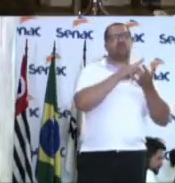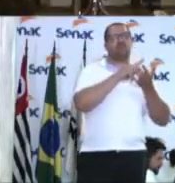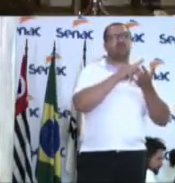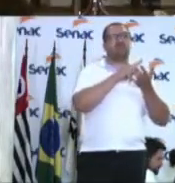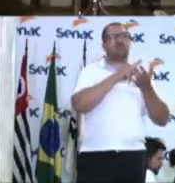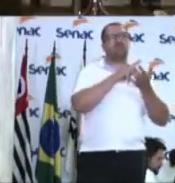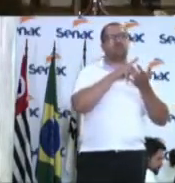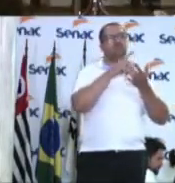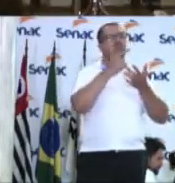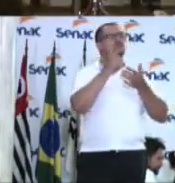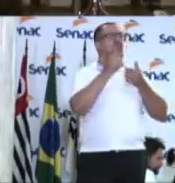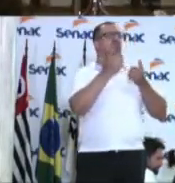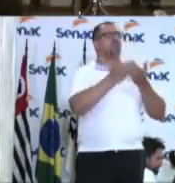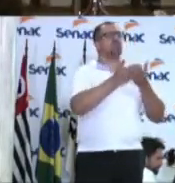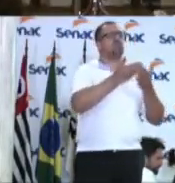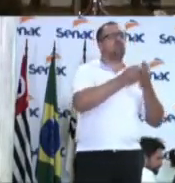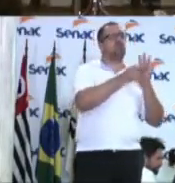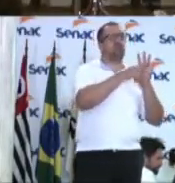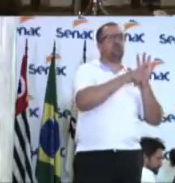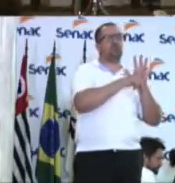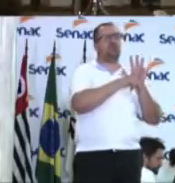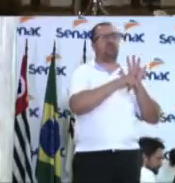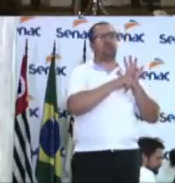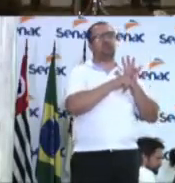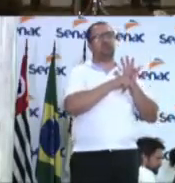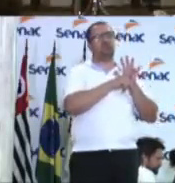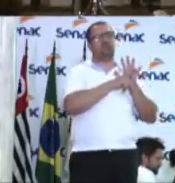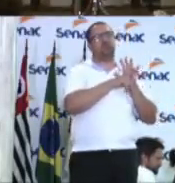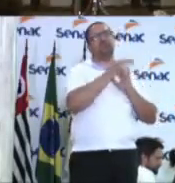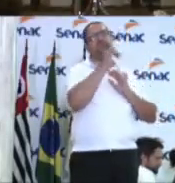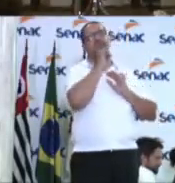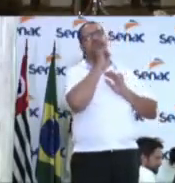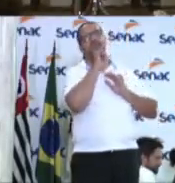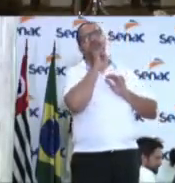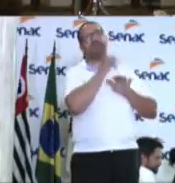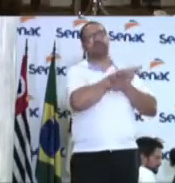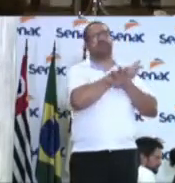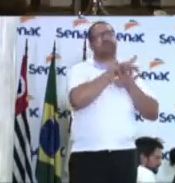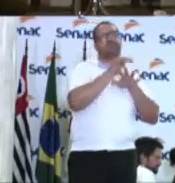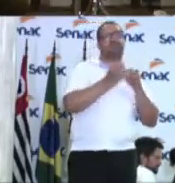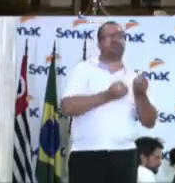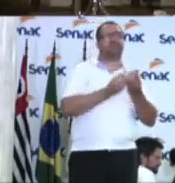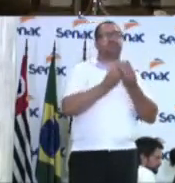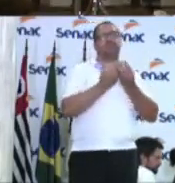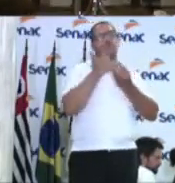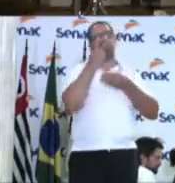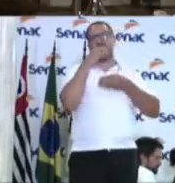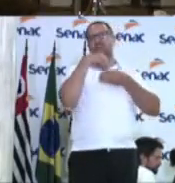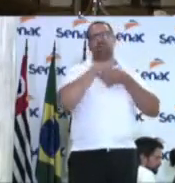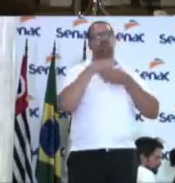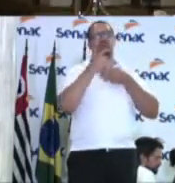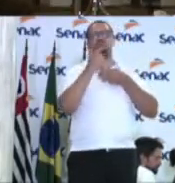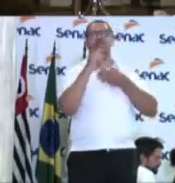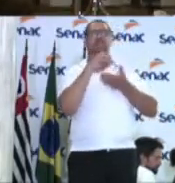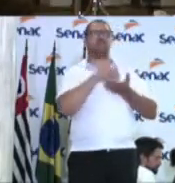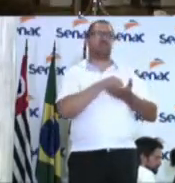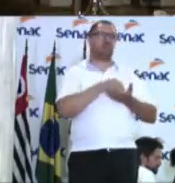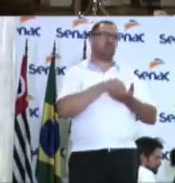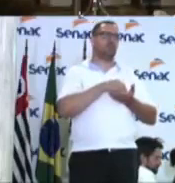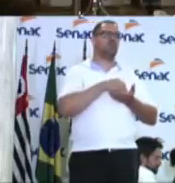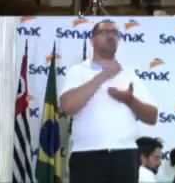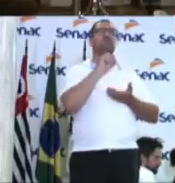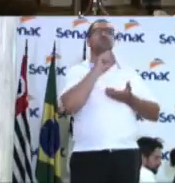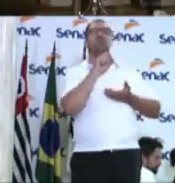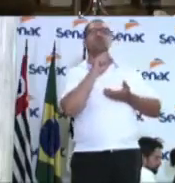dela mesma, né? Vamos supor, se uma marca quer falar sobre diversidade, mas internamente ela não tem isso. Como